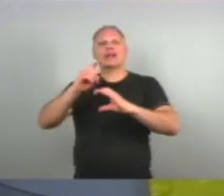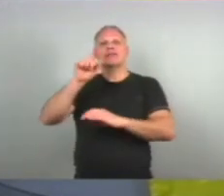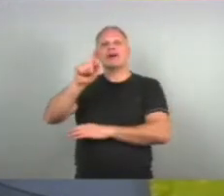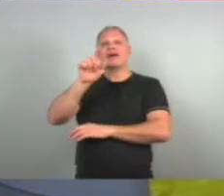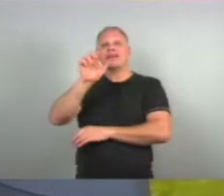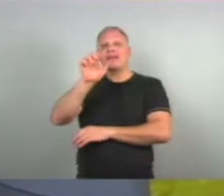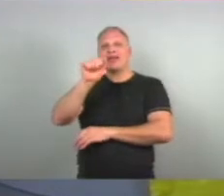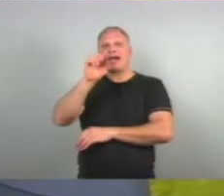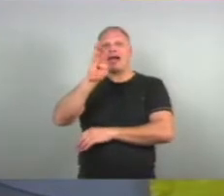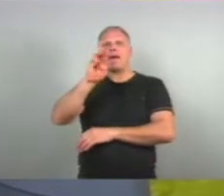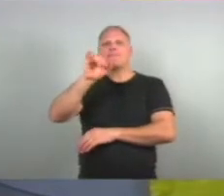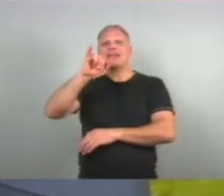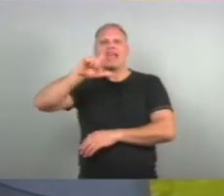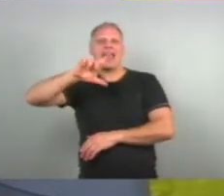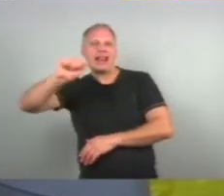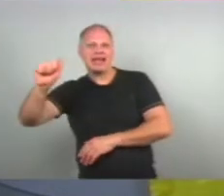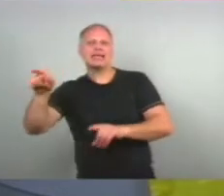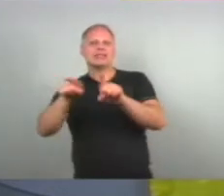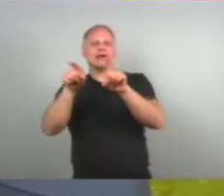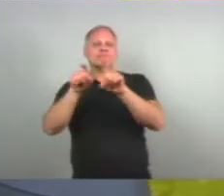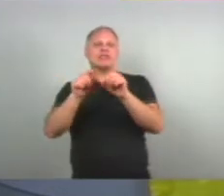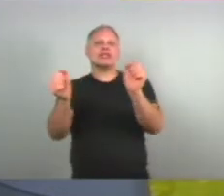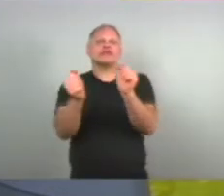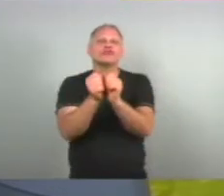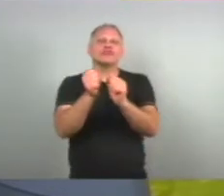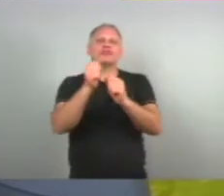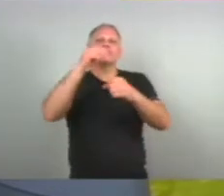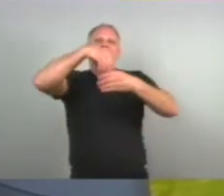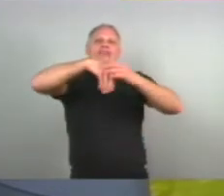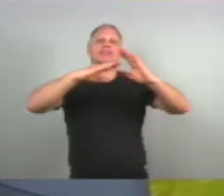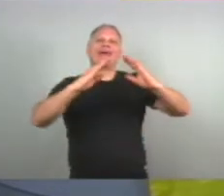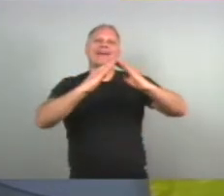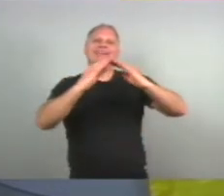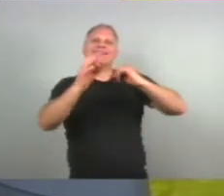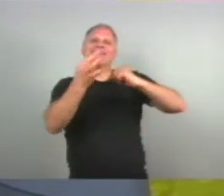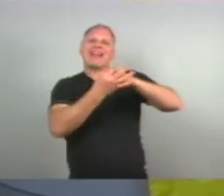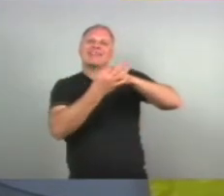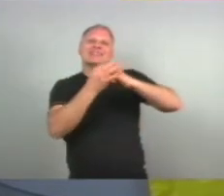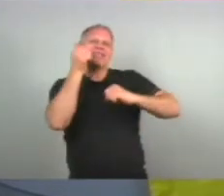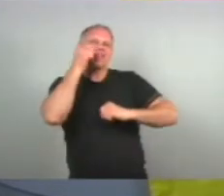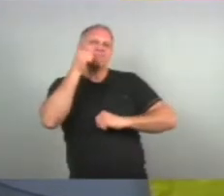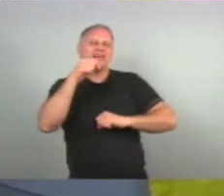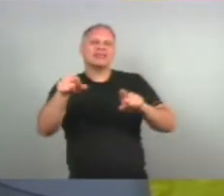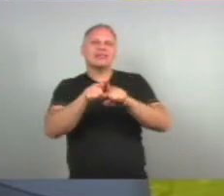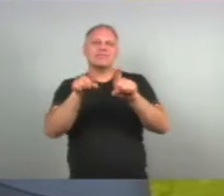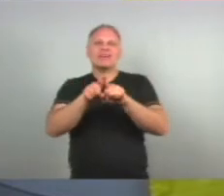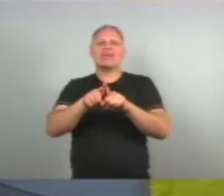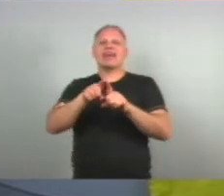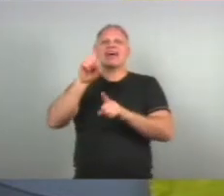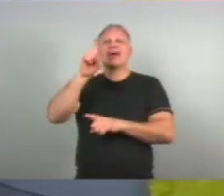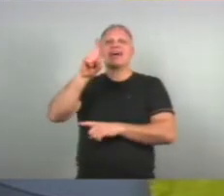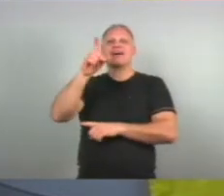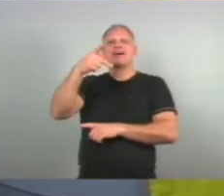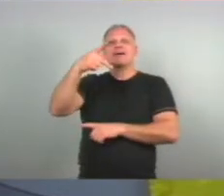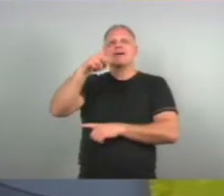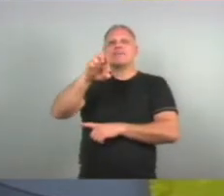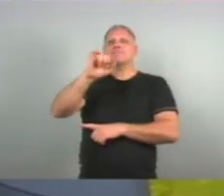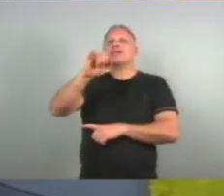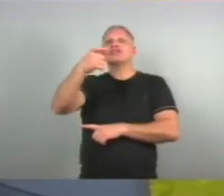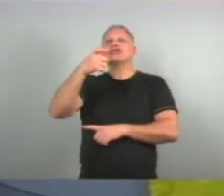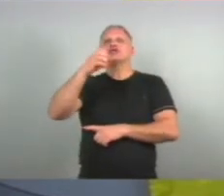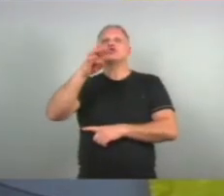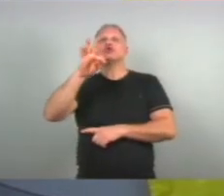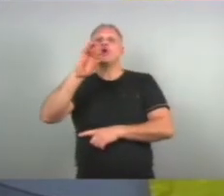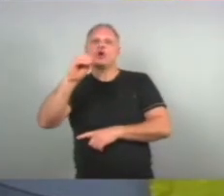Mediar Ele é coordenado Junto à Delegacia da Mulher Pela Raquel Peixoto Que é a nossa delegada Titular aqui regional